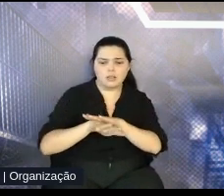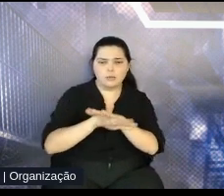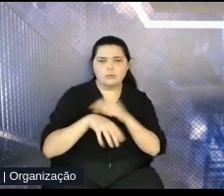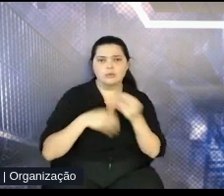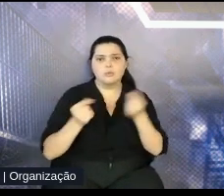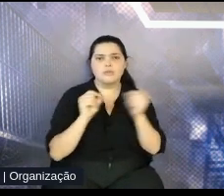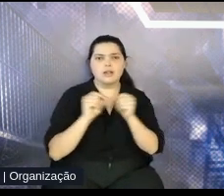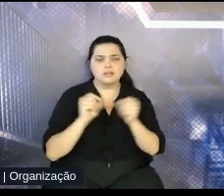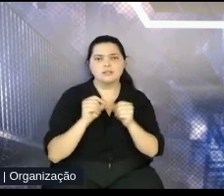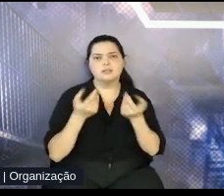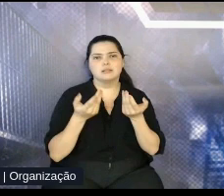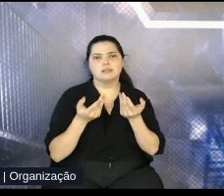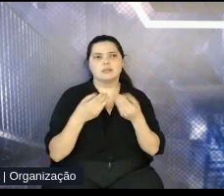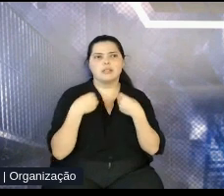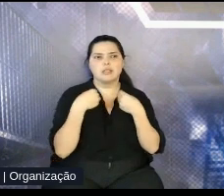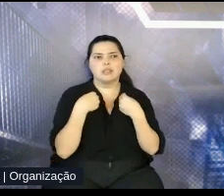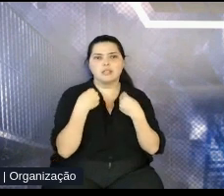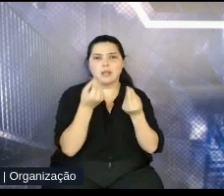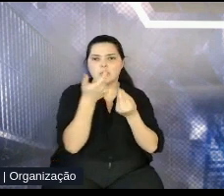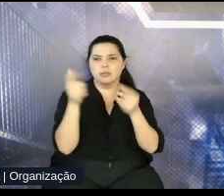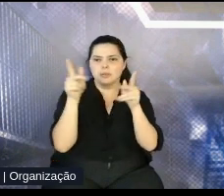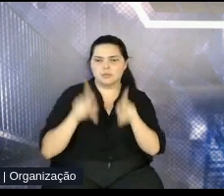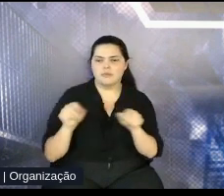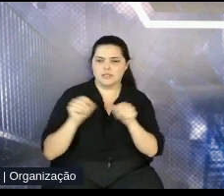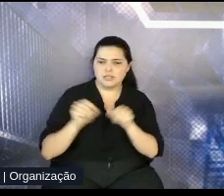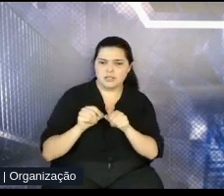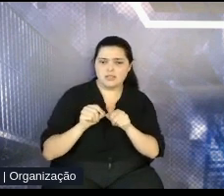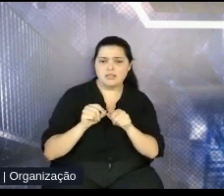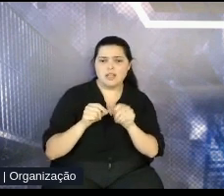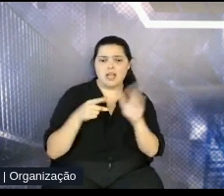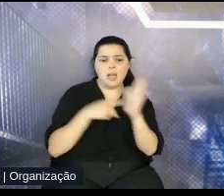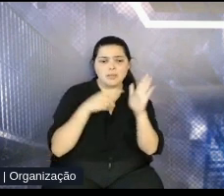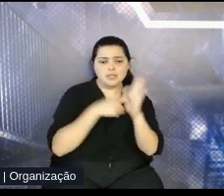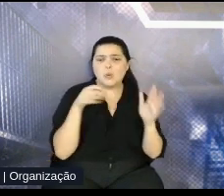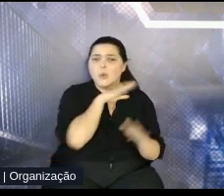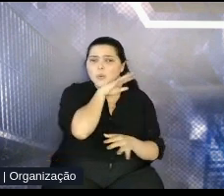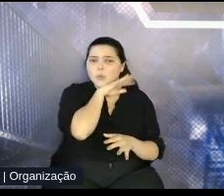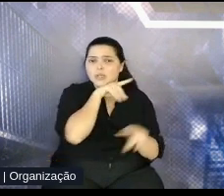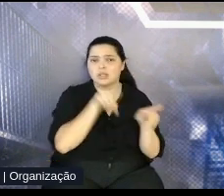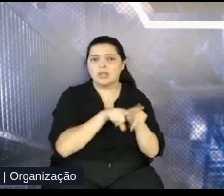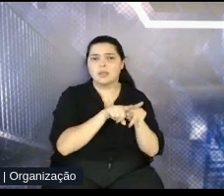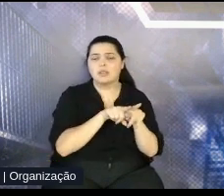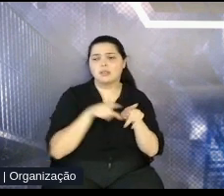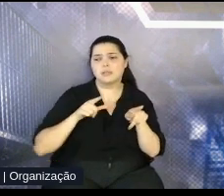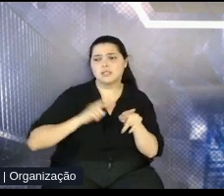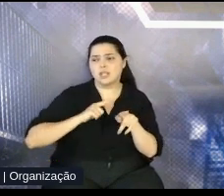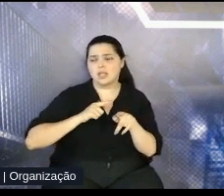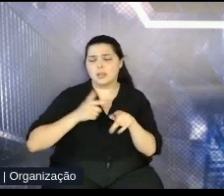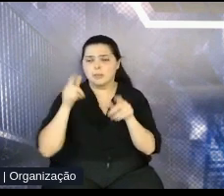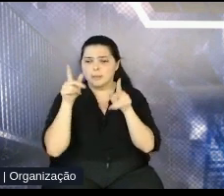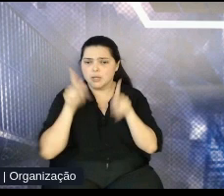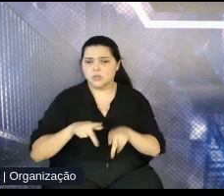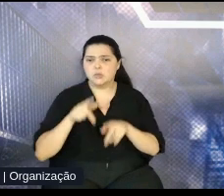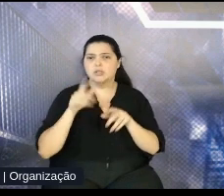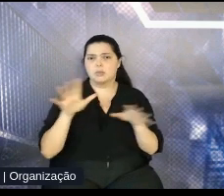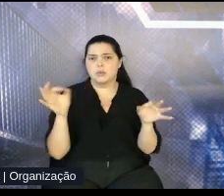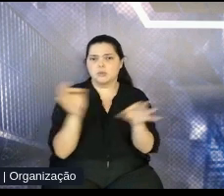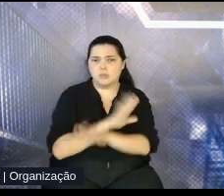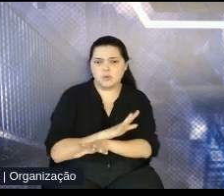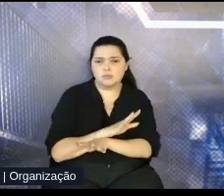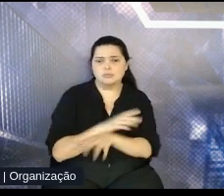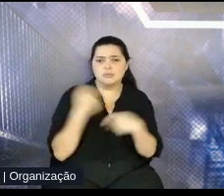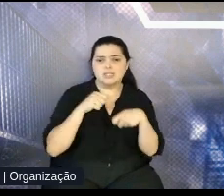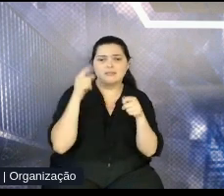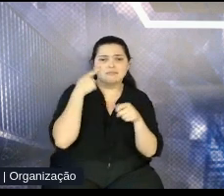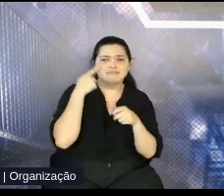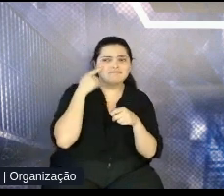releva, né, e deixa a aplicação ruim mesmo no ar, e tem pessoas que vão se preocupar com isso depois da aplicação estar pronta.